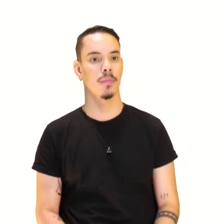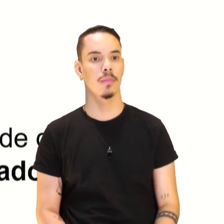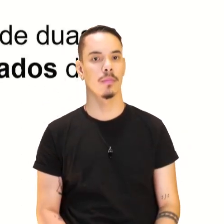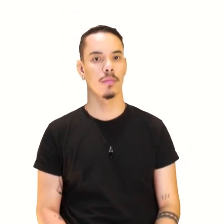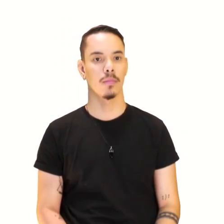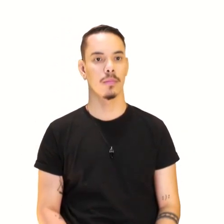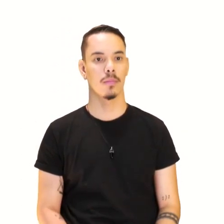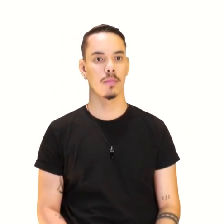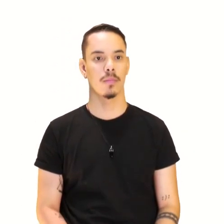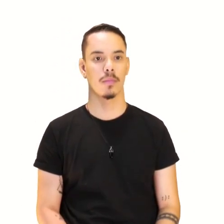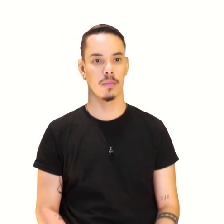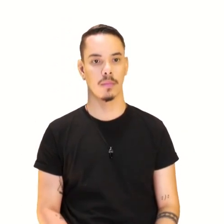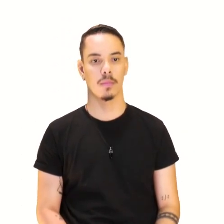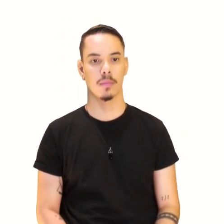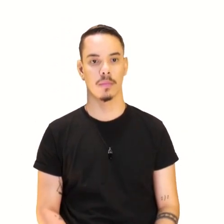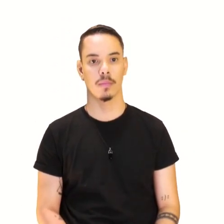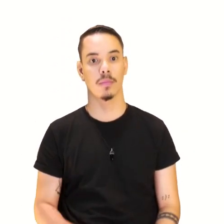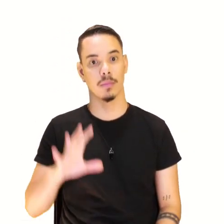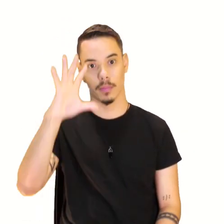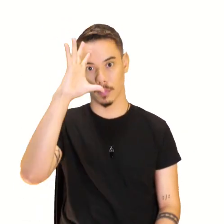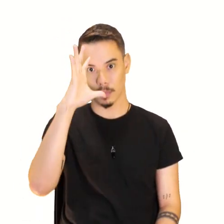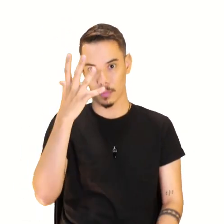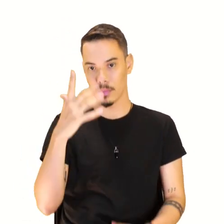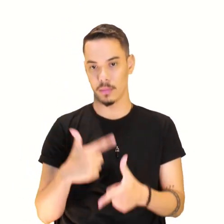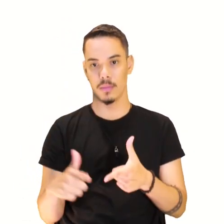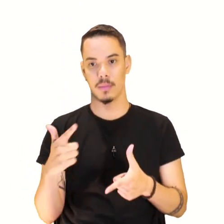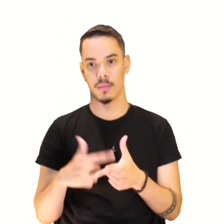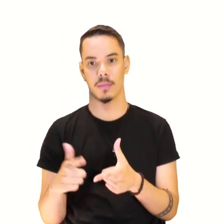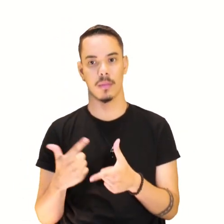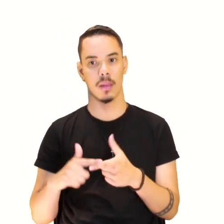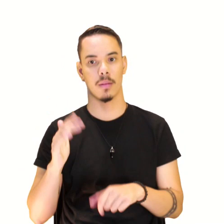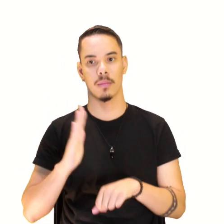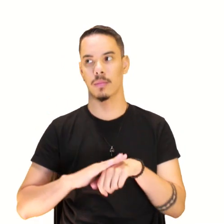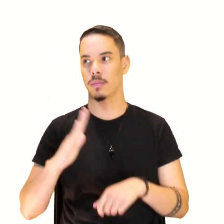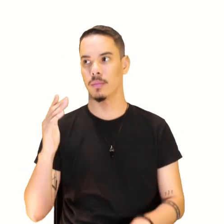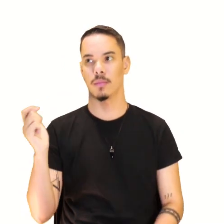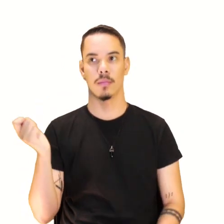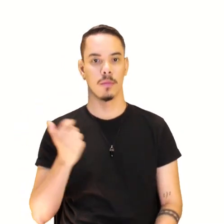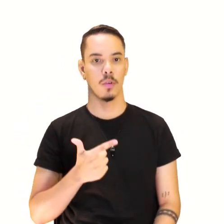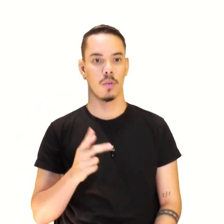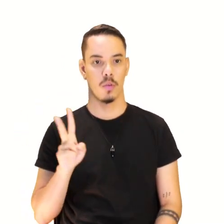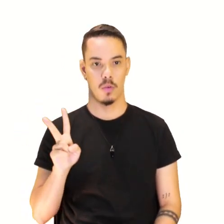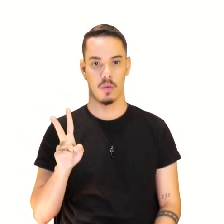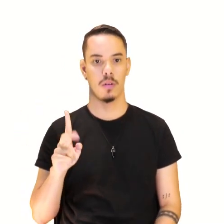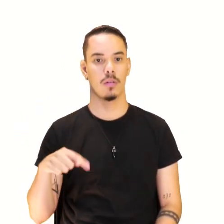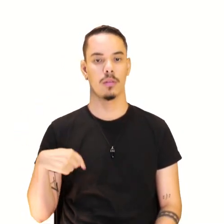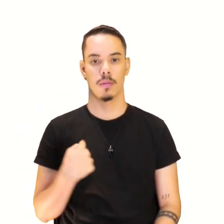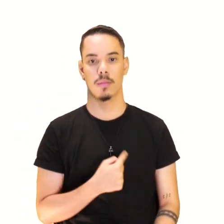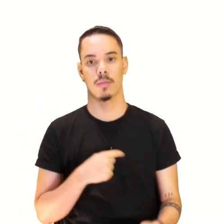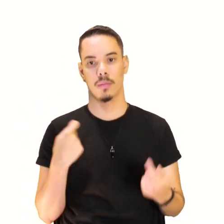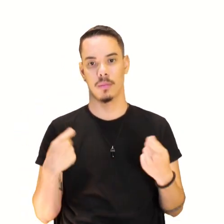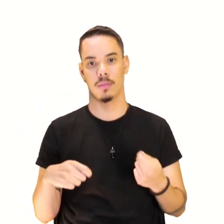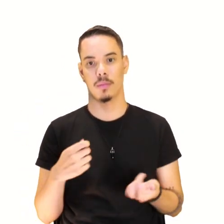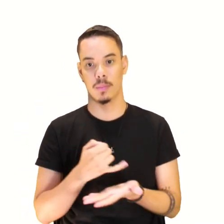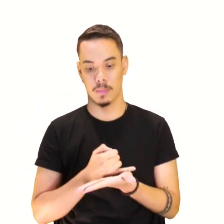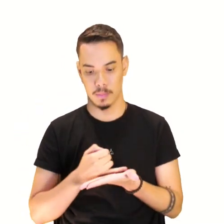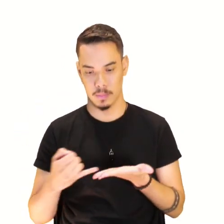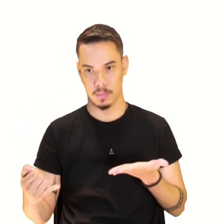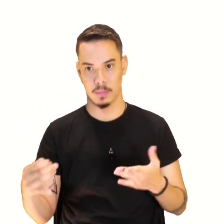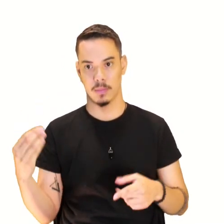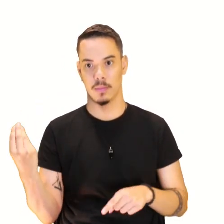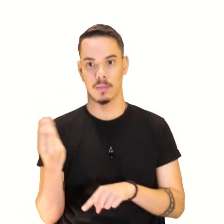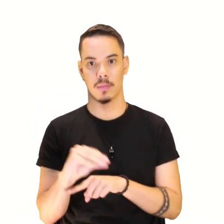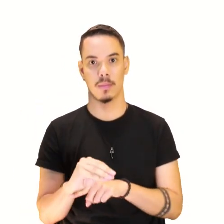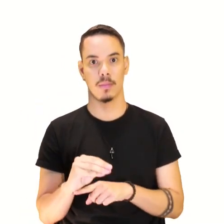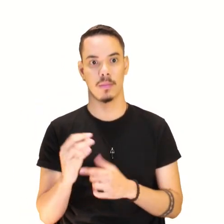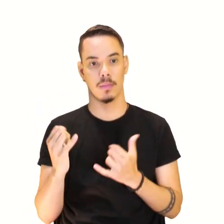da aula bora ver para resolver um problema que envolve mais de duas grandezas devemos inicialmente colocar